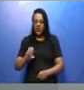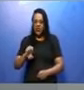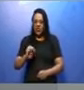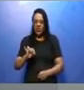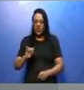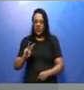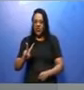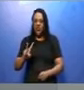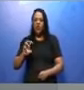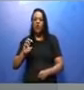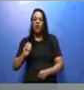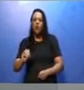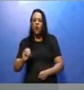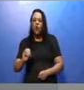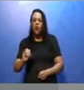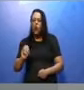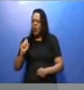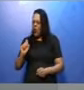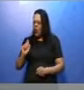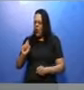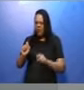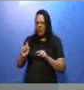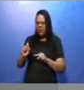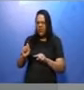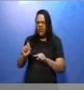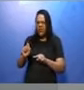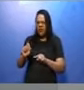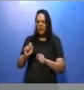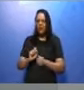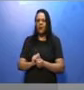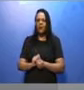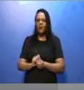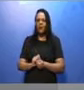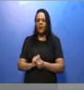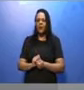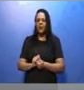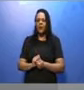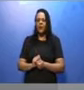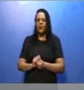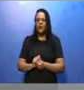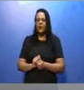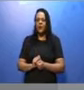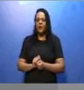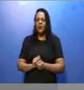Nos remete a que adjetivas? Vamos descobrir.